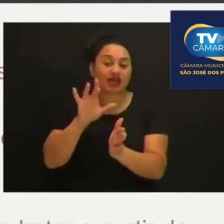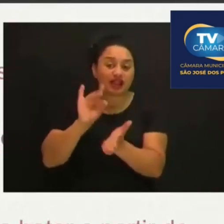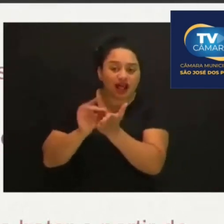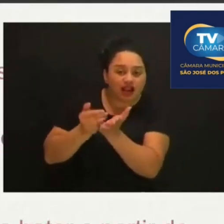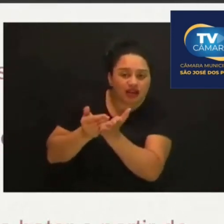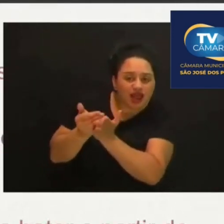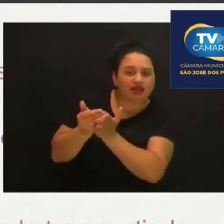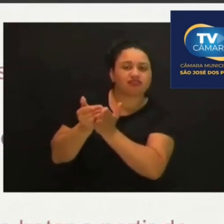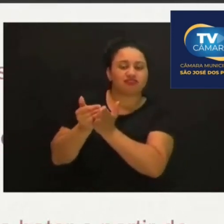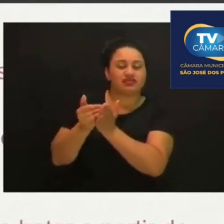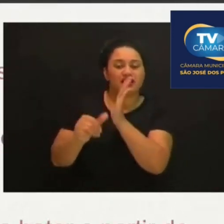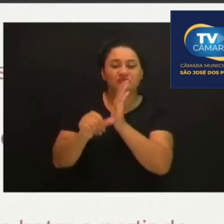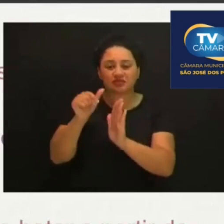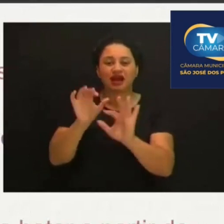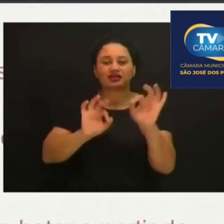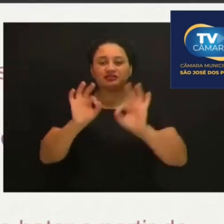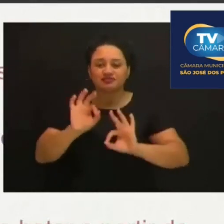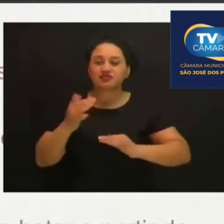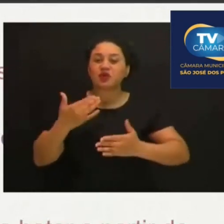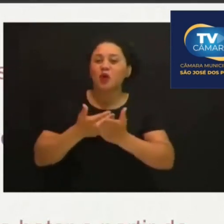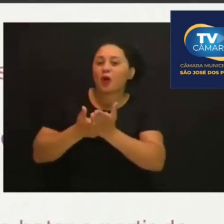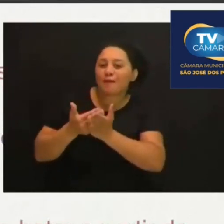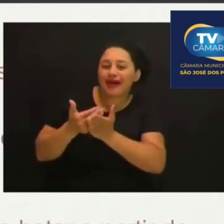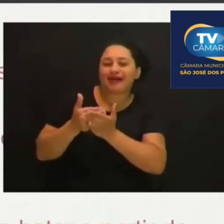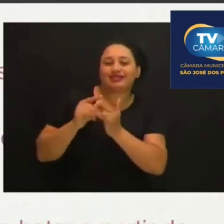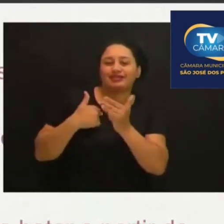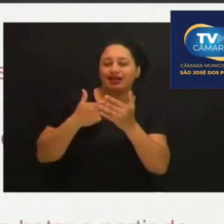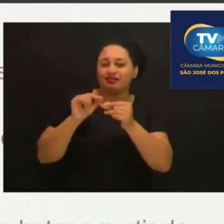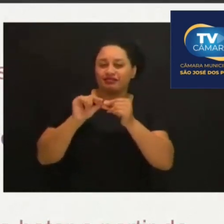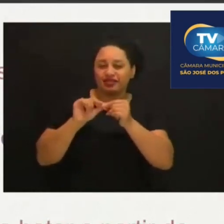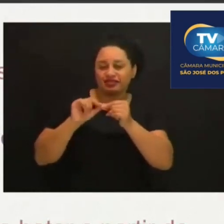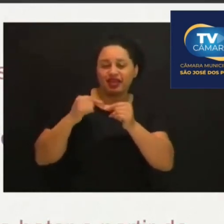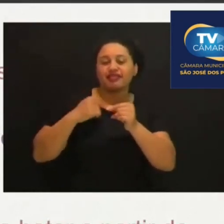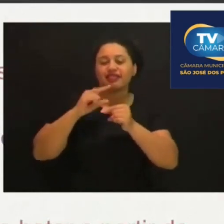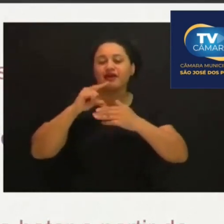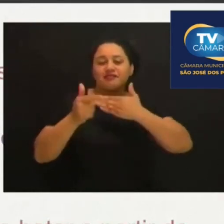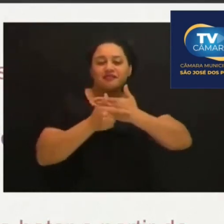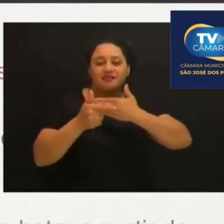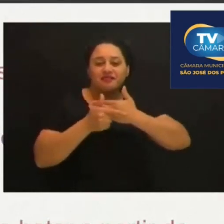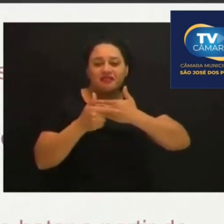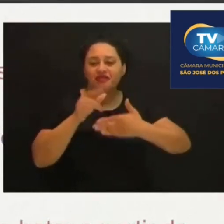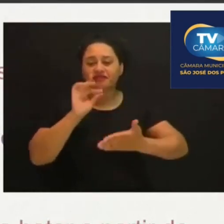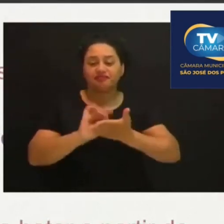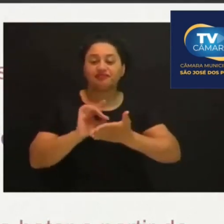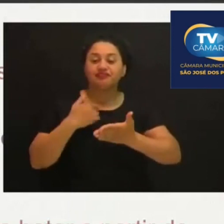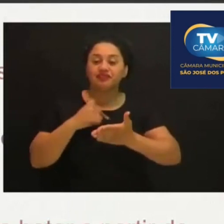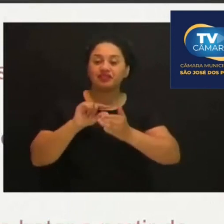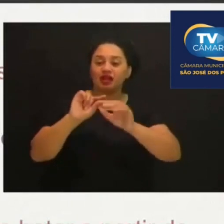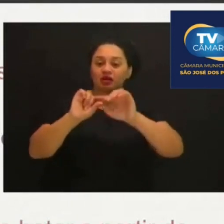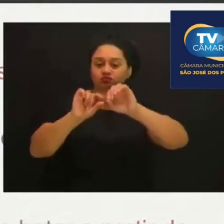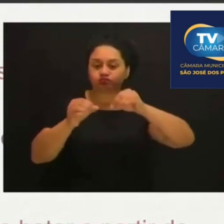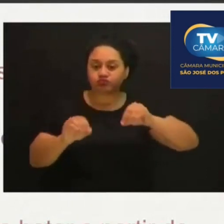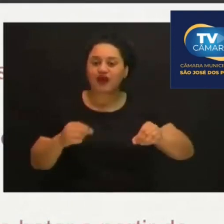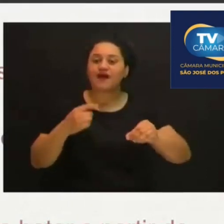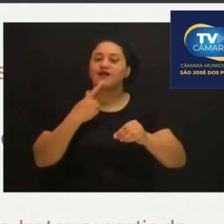a primeira parte do organismo que começa a se organizar de modo a ter função realmente. Eu tenho vasos sanguíneos e uma